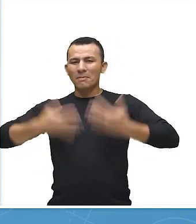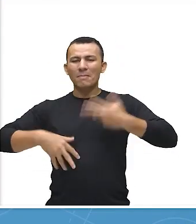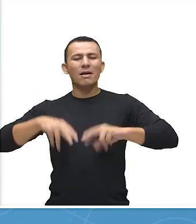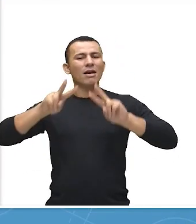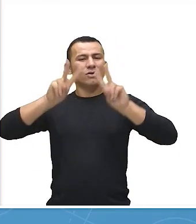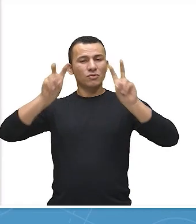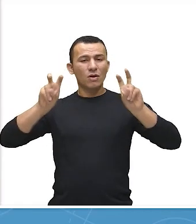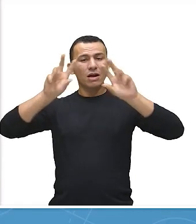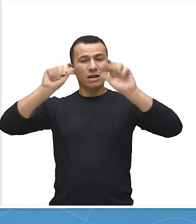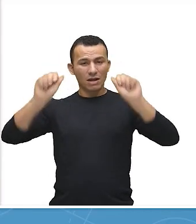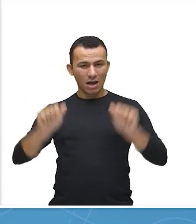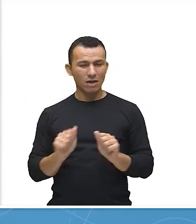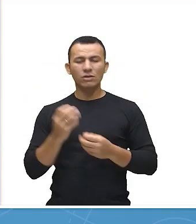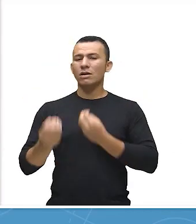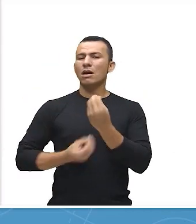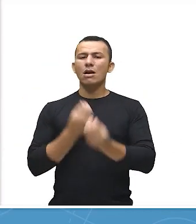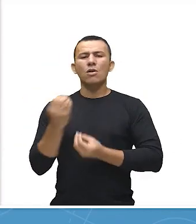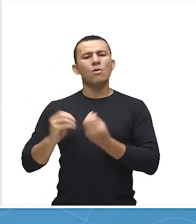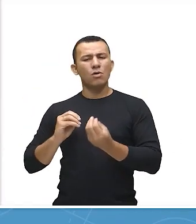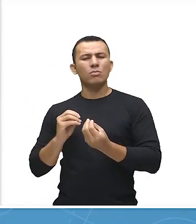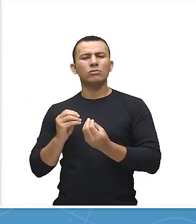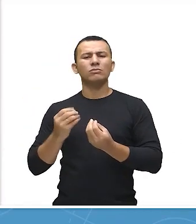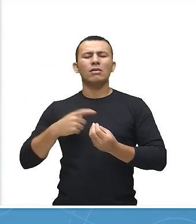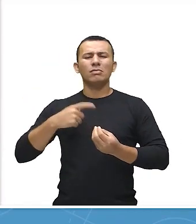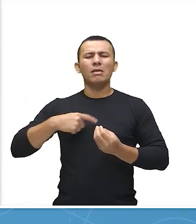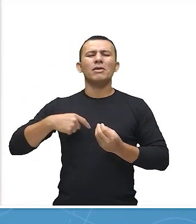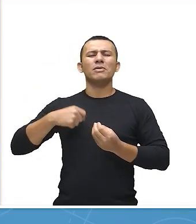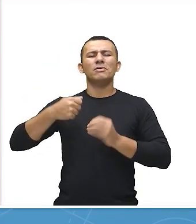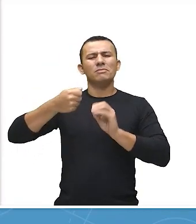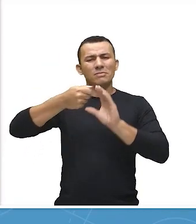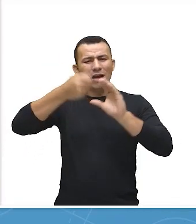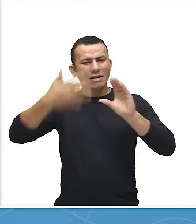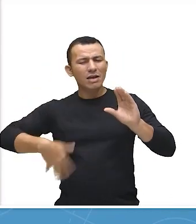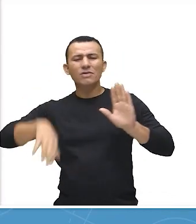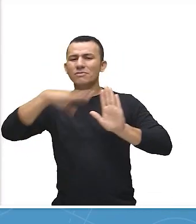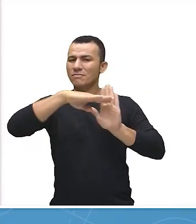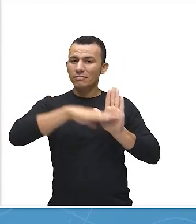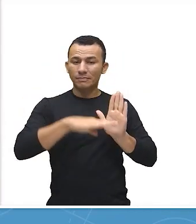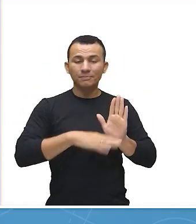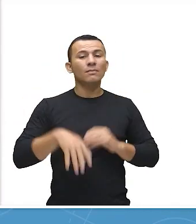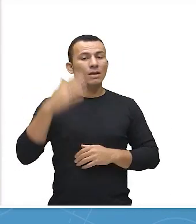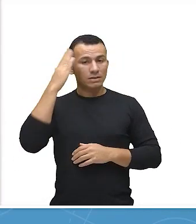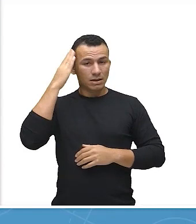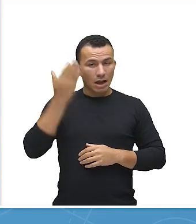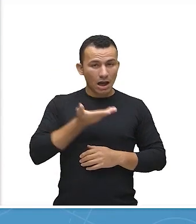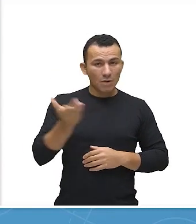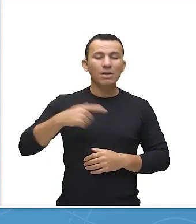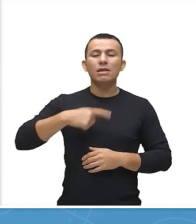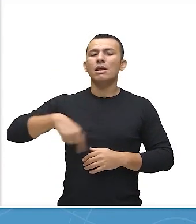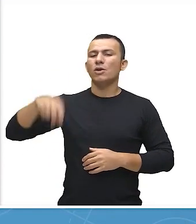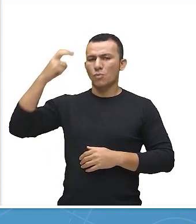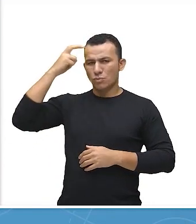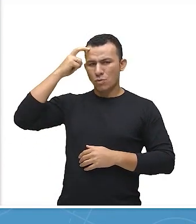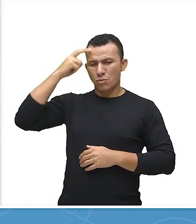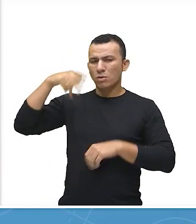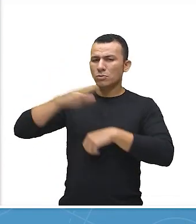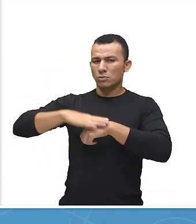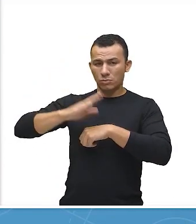falou um pouco, fez uma viagem pela história da arte, e a gente tinha que identificar em qual momento da história o canto